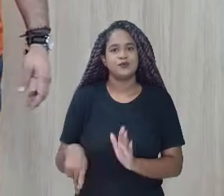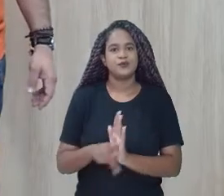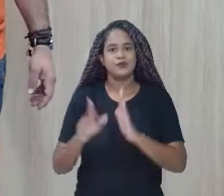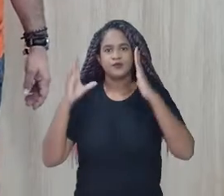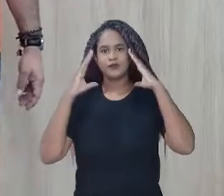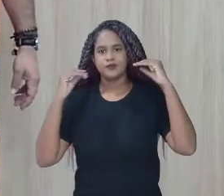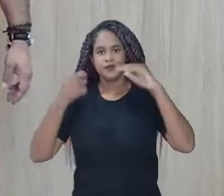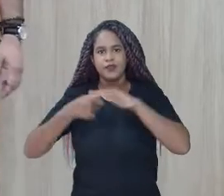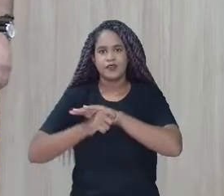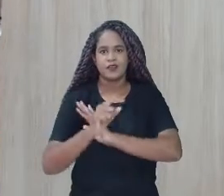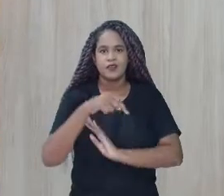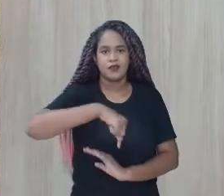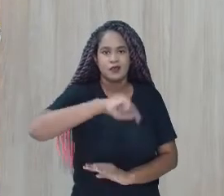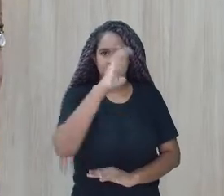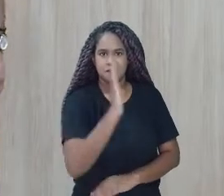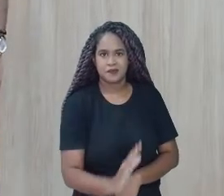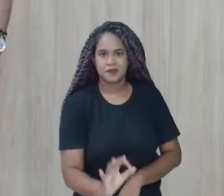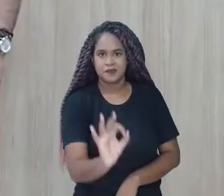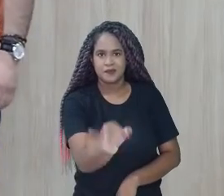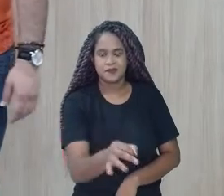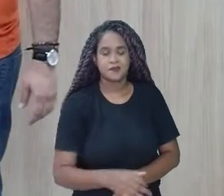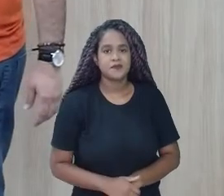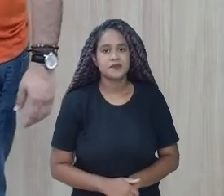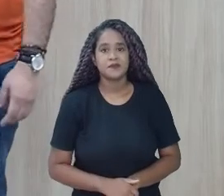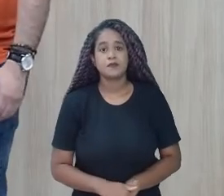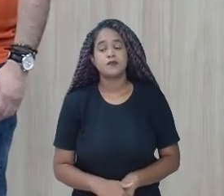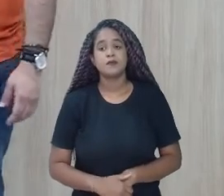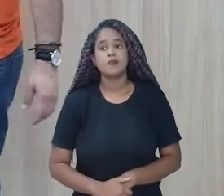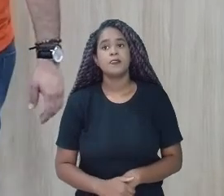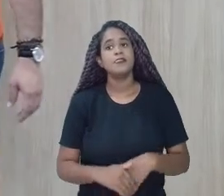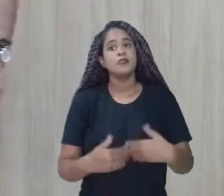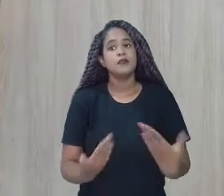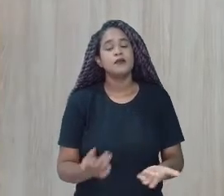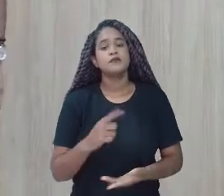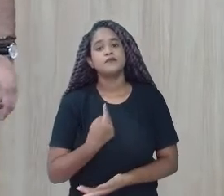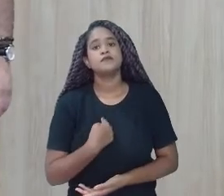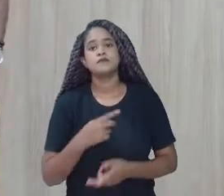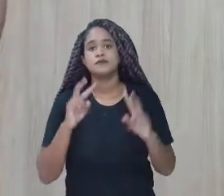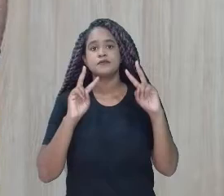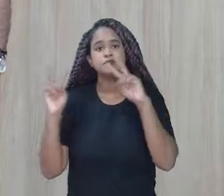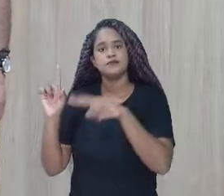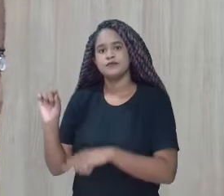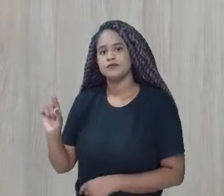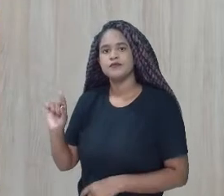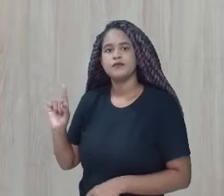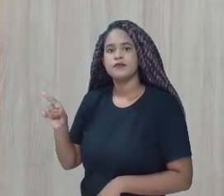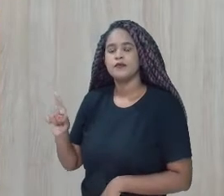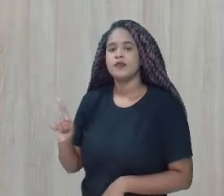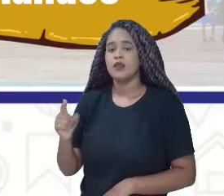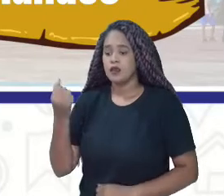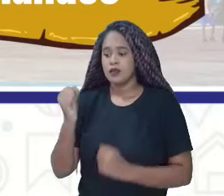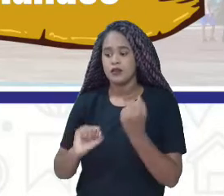investido nos engenhos brasileiros, ok? Então, a gente viu aqui, eu expliquei, a indústria açucareira,